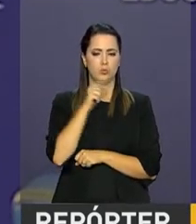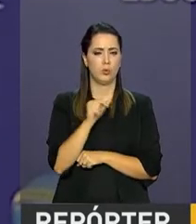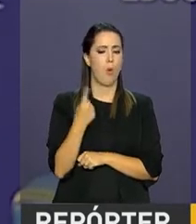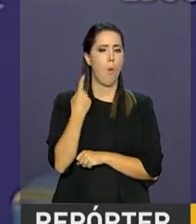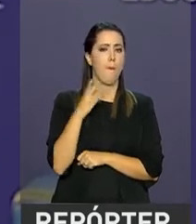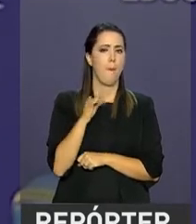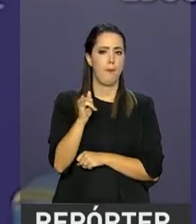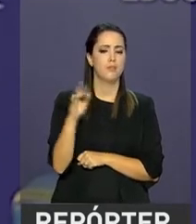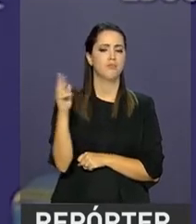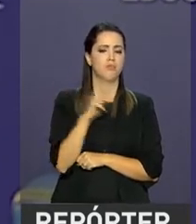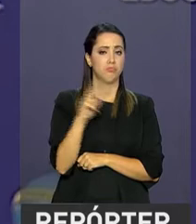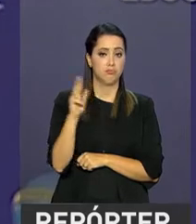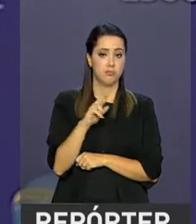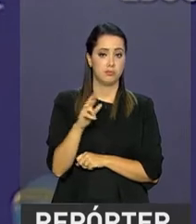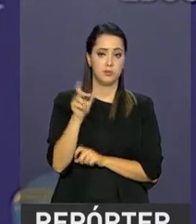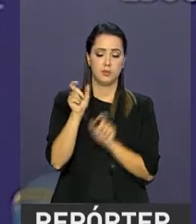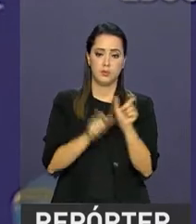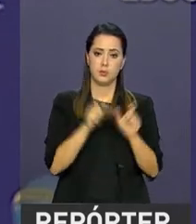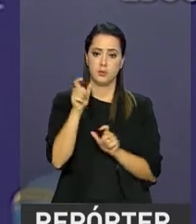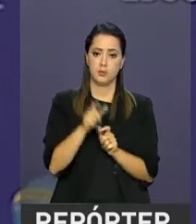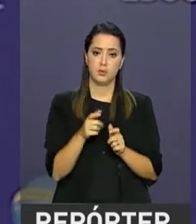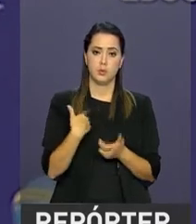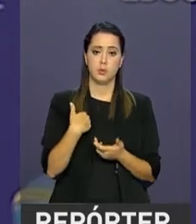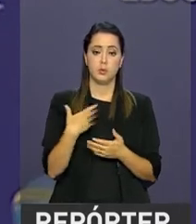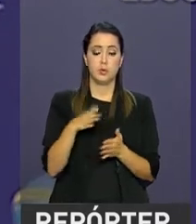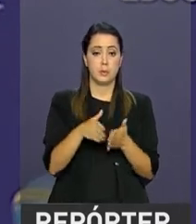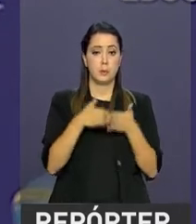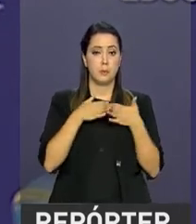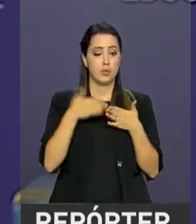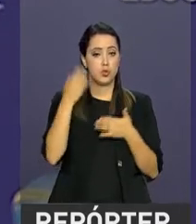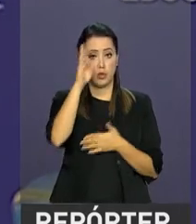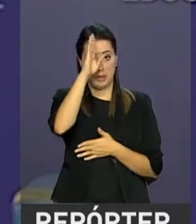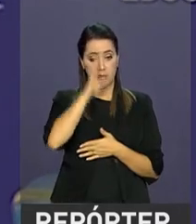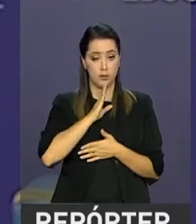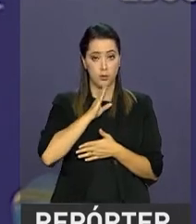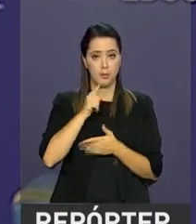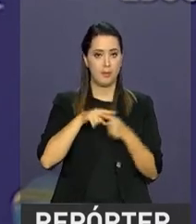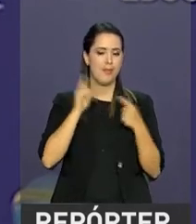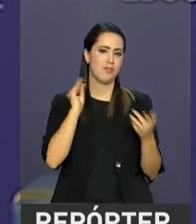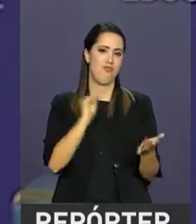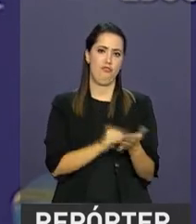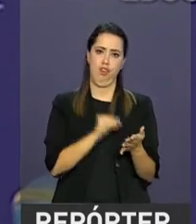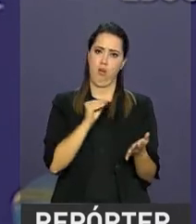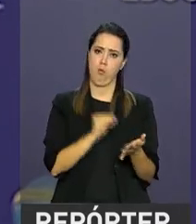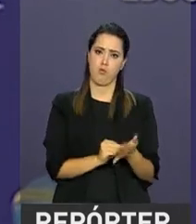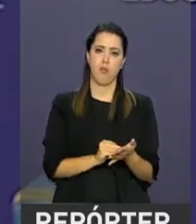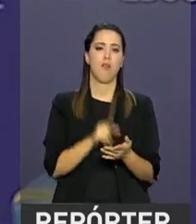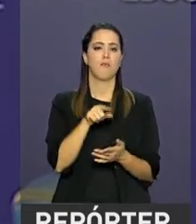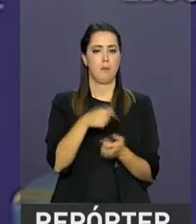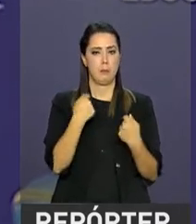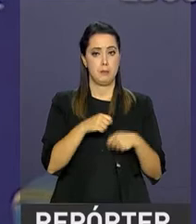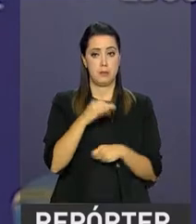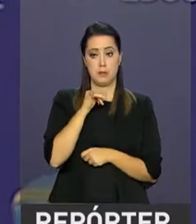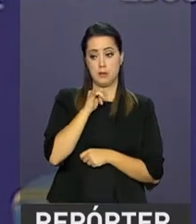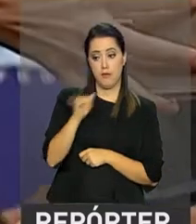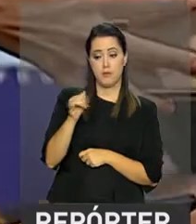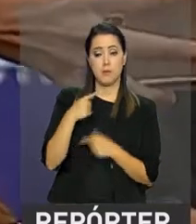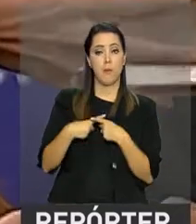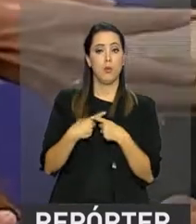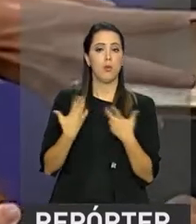de reais o candidato que fizer o pedido de isenção e não comparecer no dia da prova terá que justificar a ausência